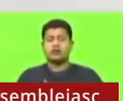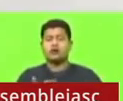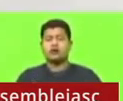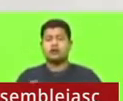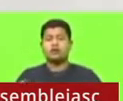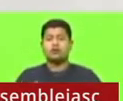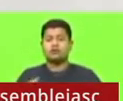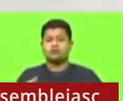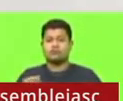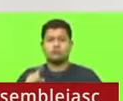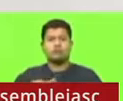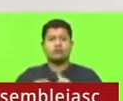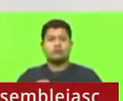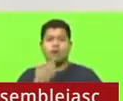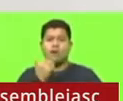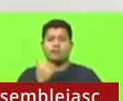fresco